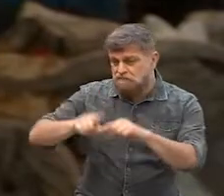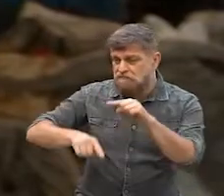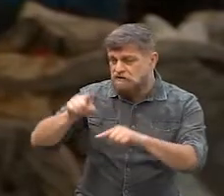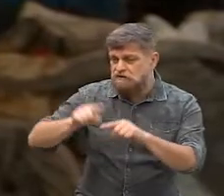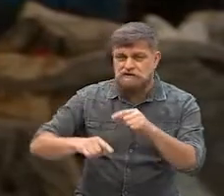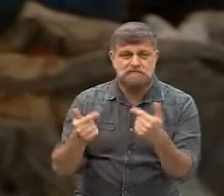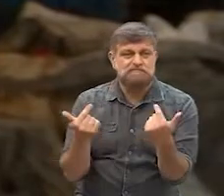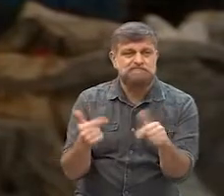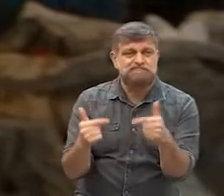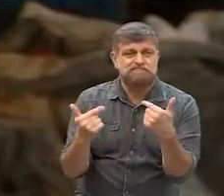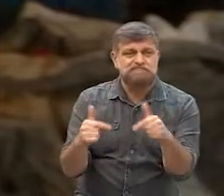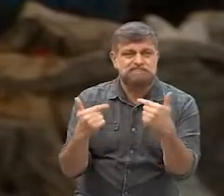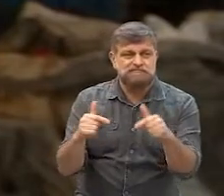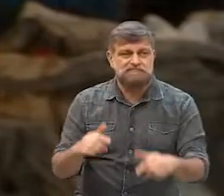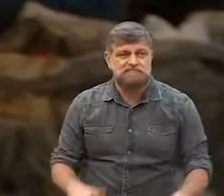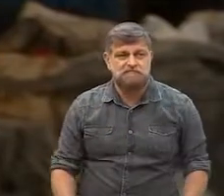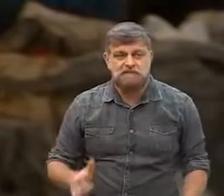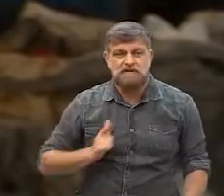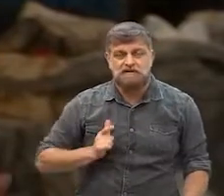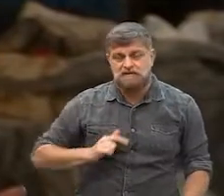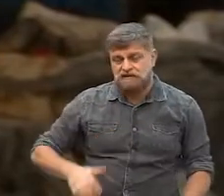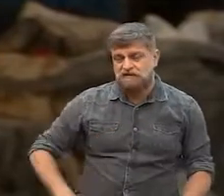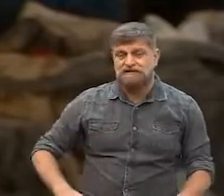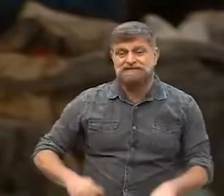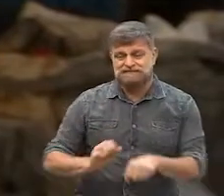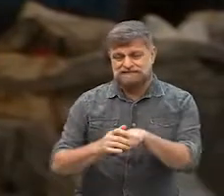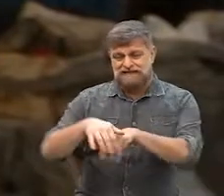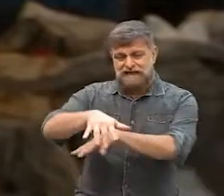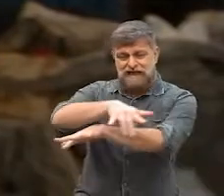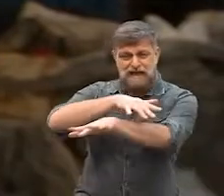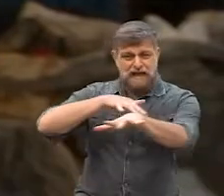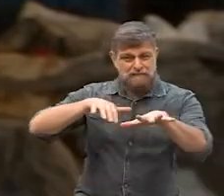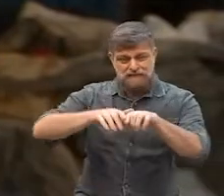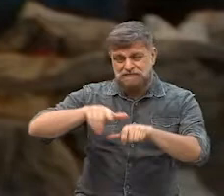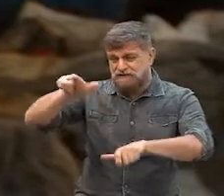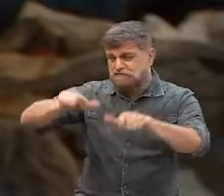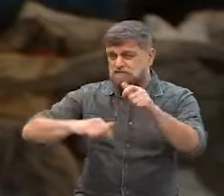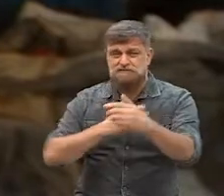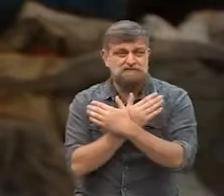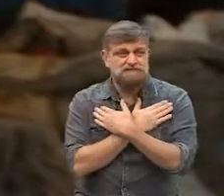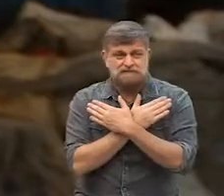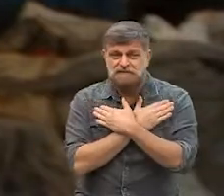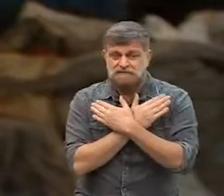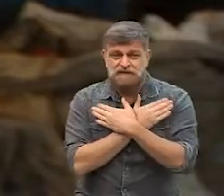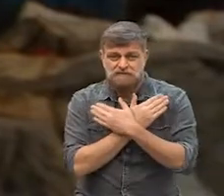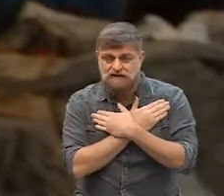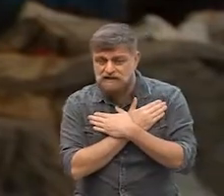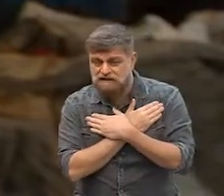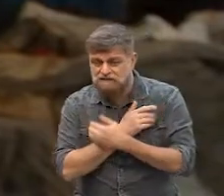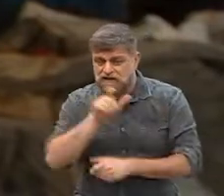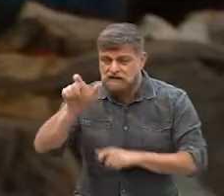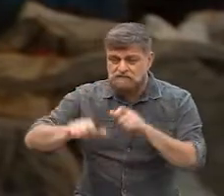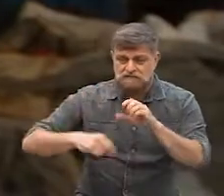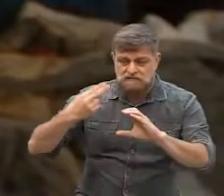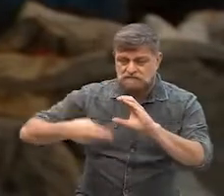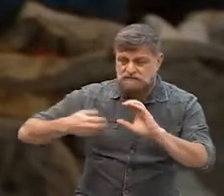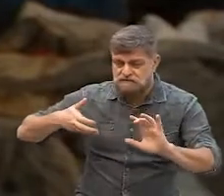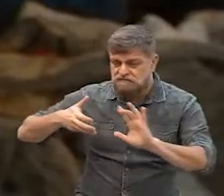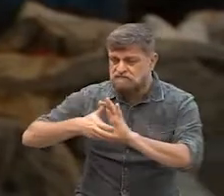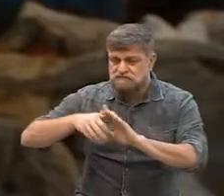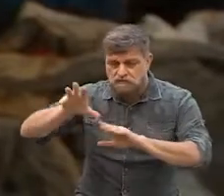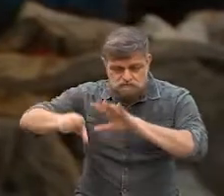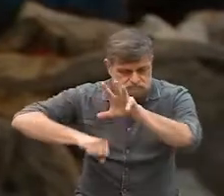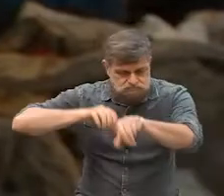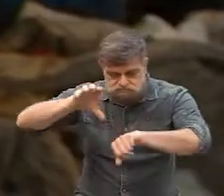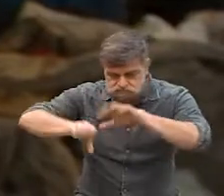povo está na rua por causa da epidemia, muita gente desempregada, e estão reciclando material na rua,